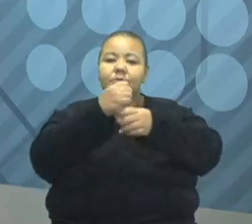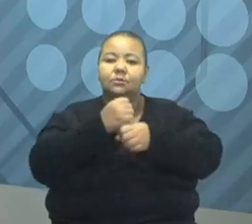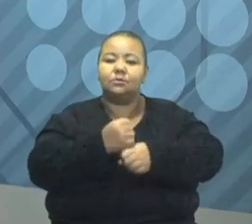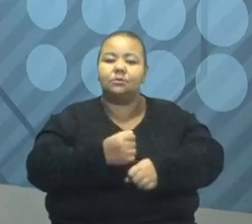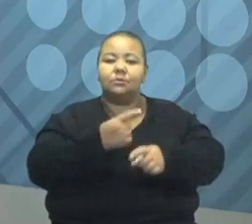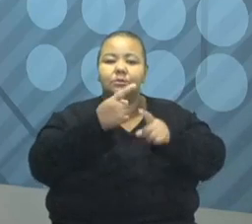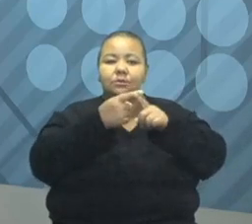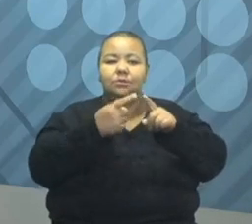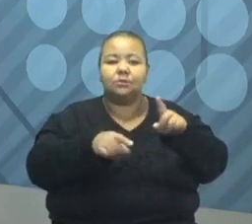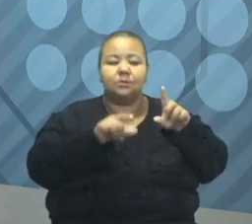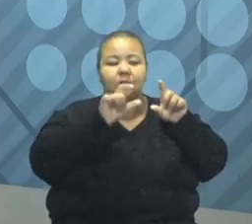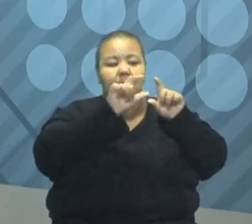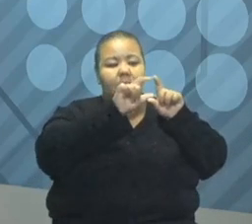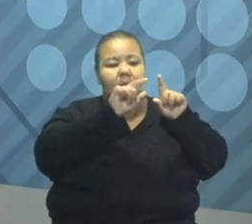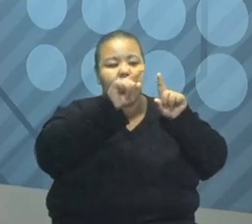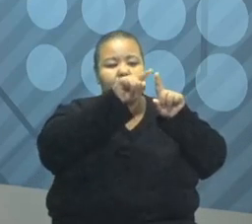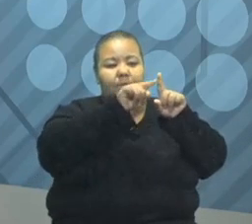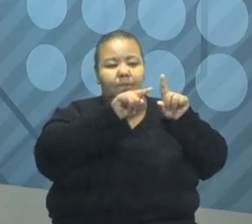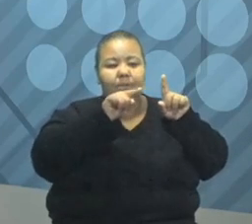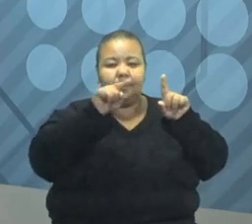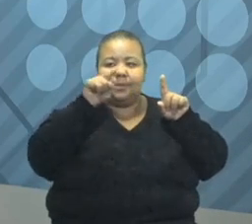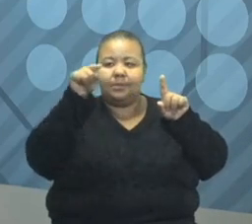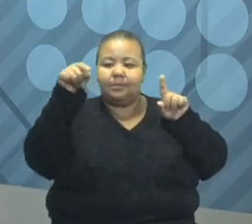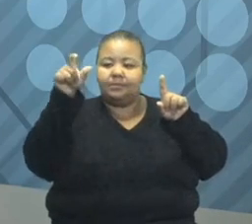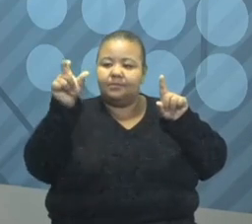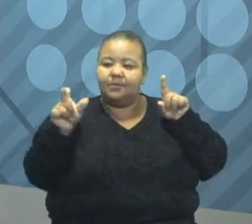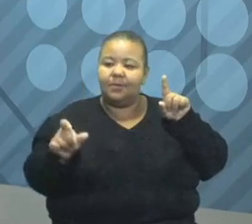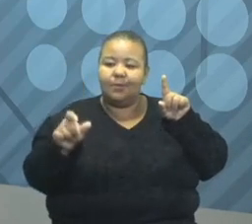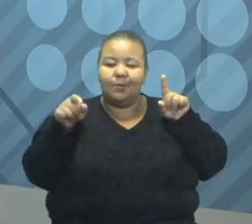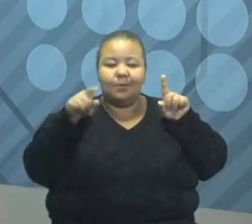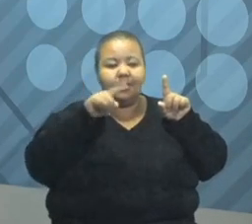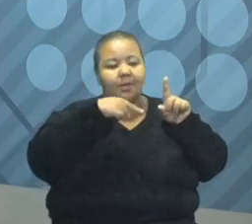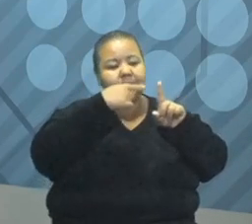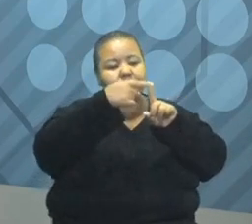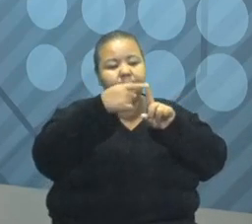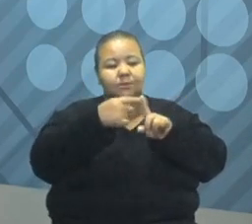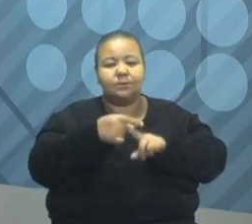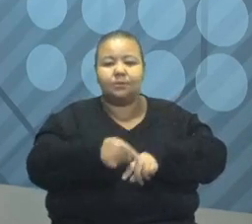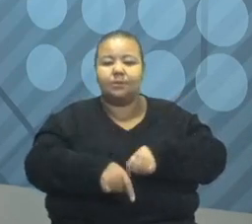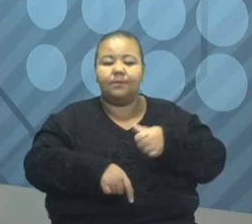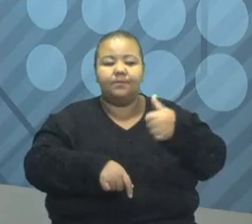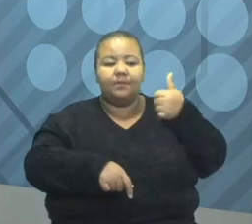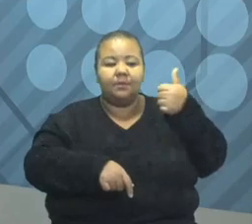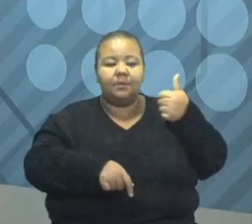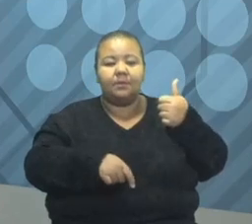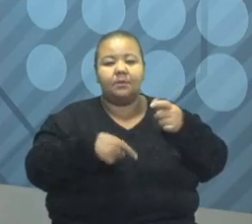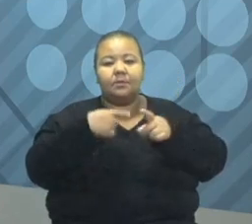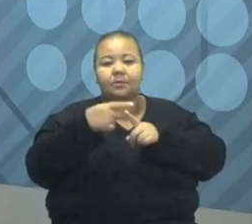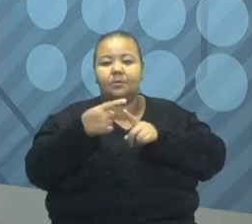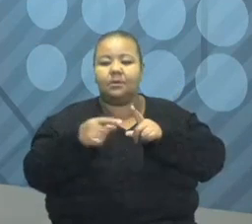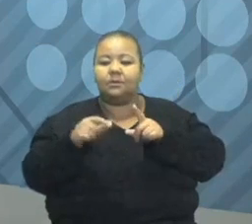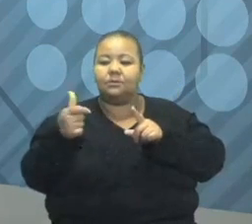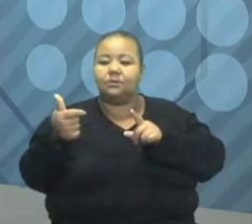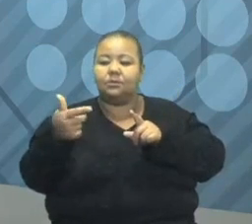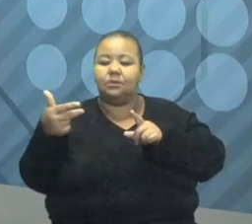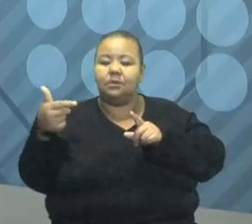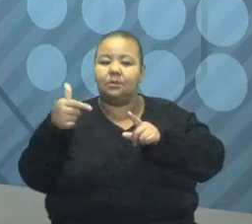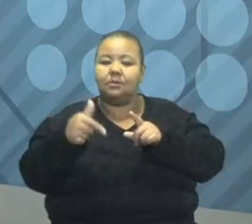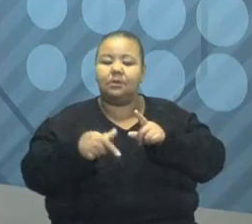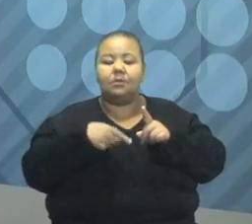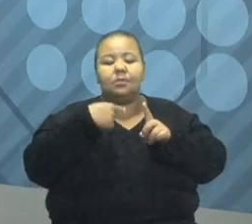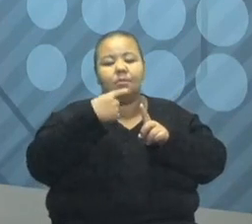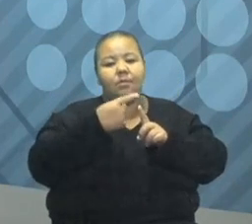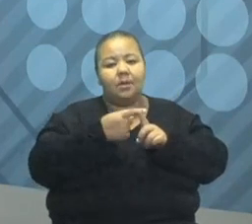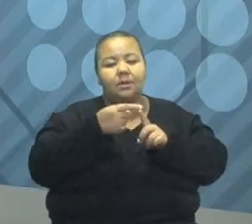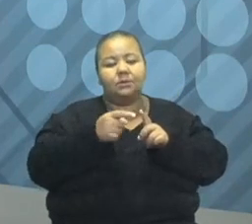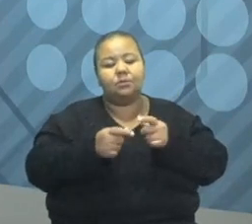de multiplica a linha pela coluna e vai somar os elementos. Então, o primeiro elemento vezes um elemento, o outro,